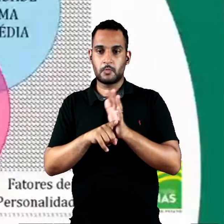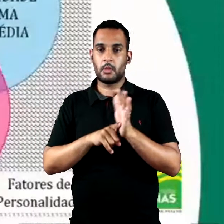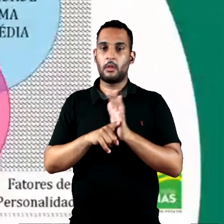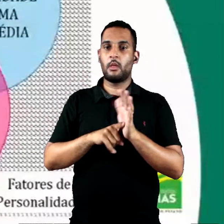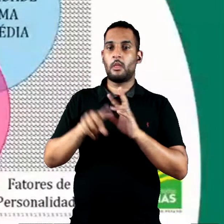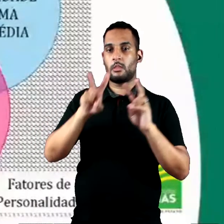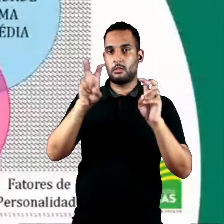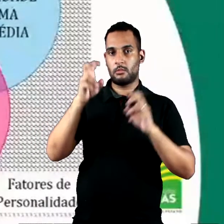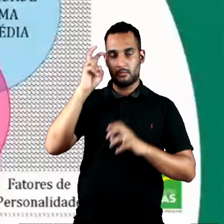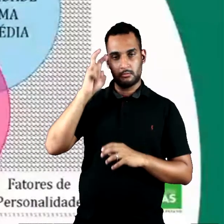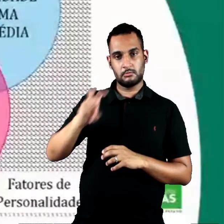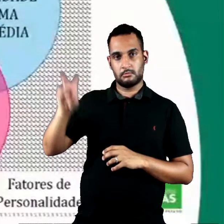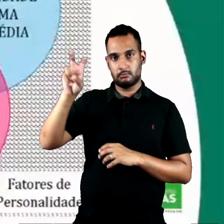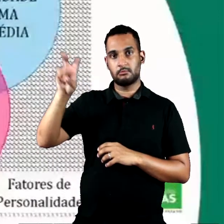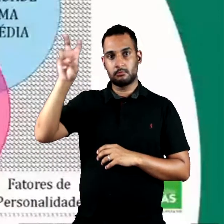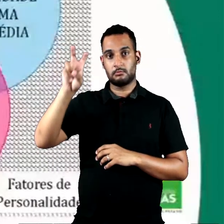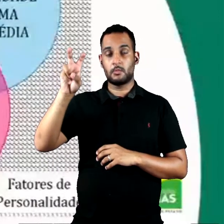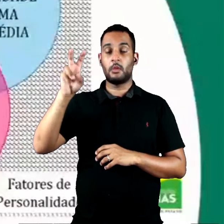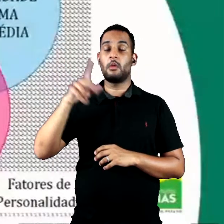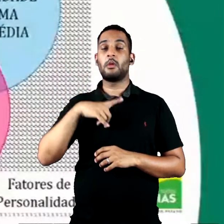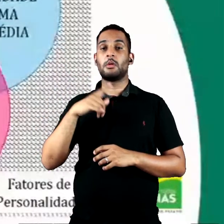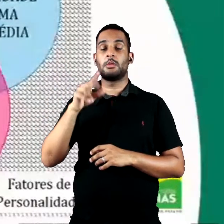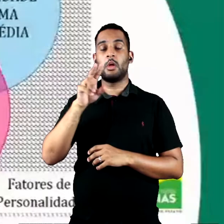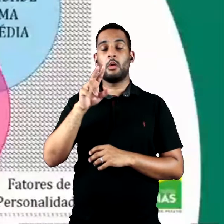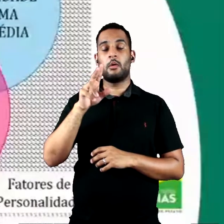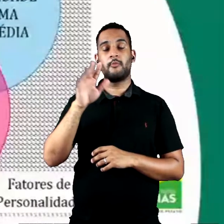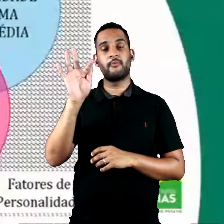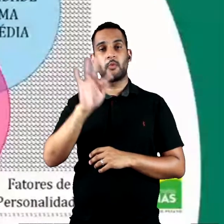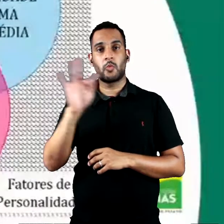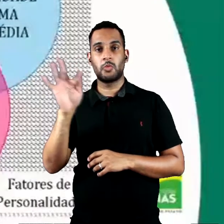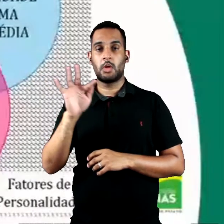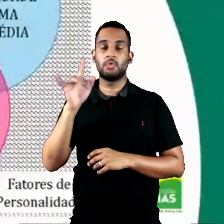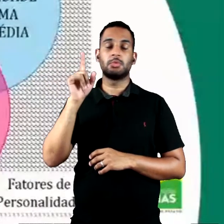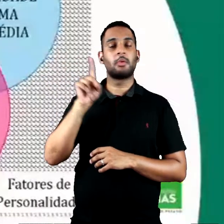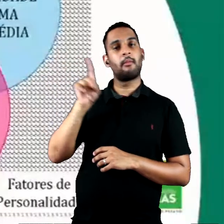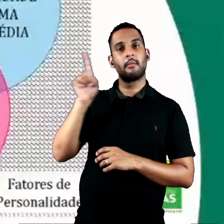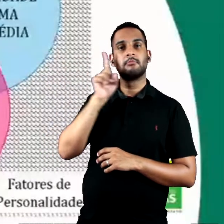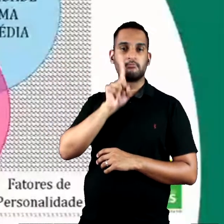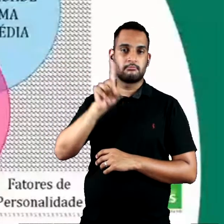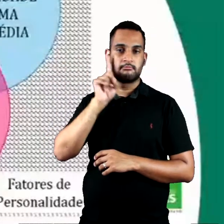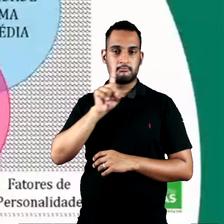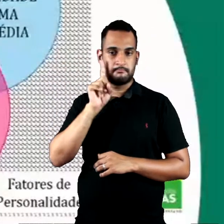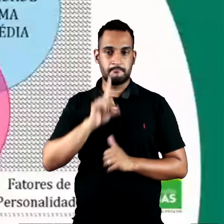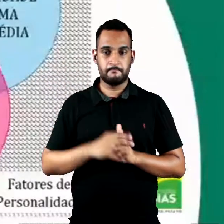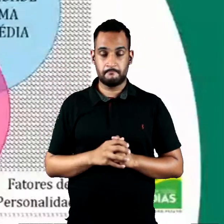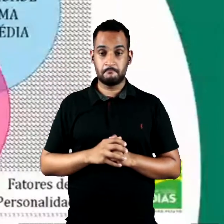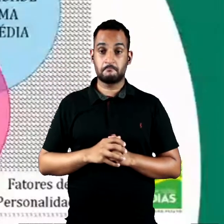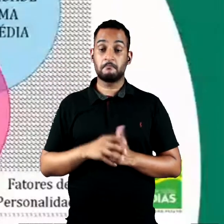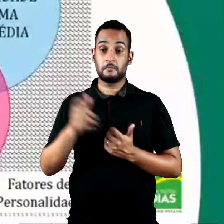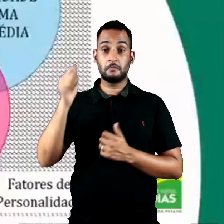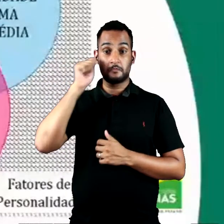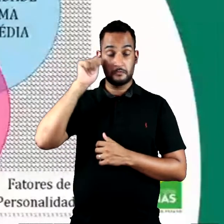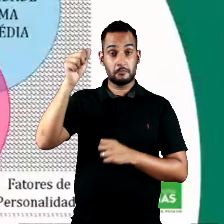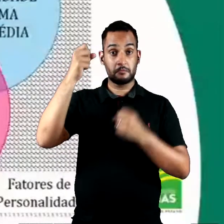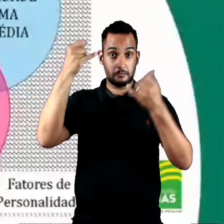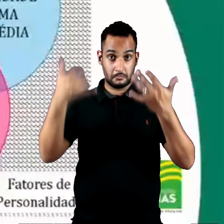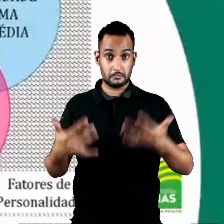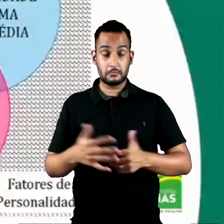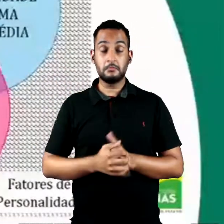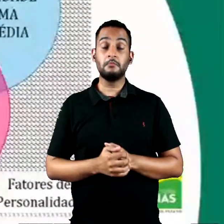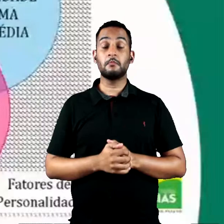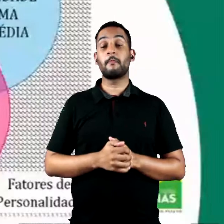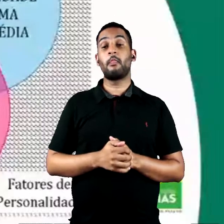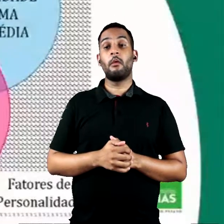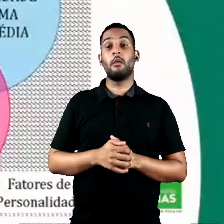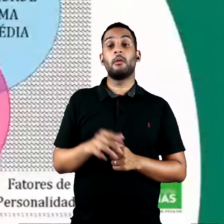e Talento da Universidade de Connecticut, nos Estados Unidos. Para Renzulli, a superdotação